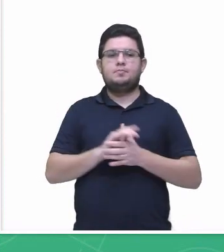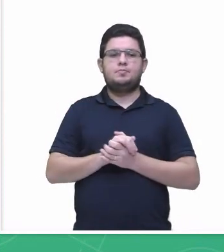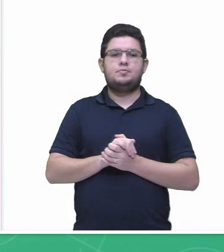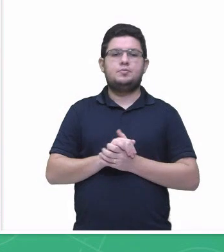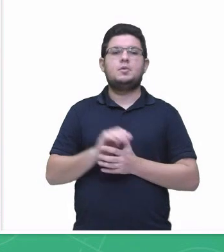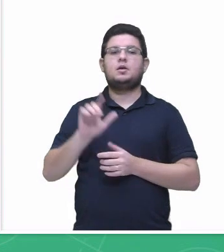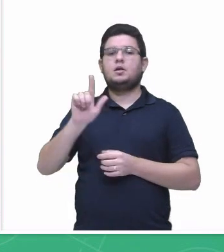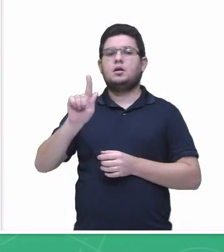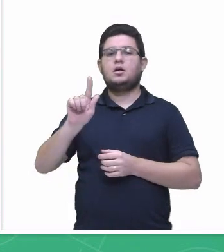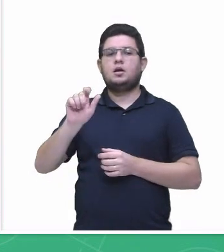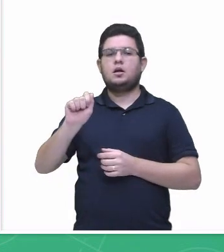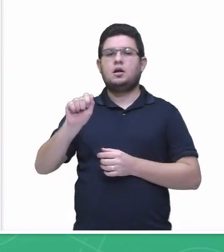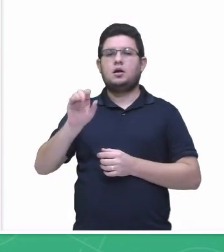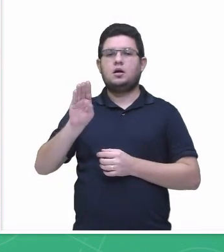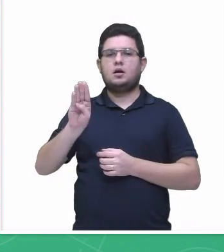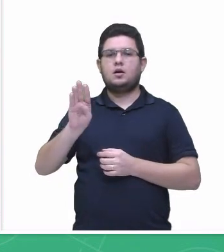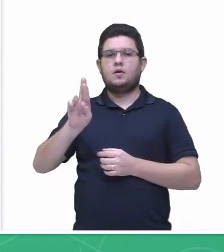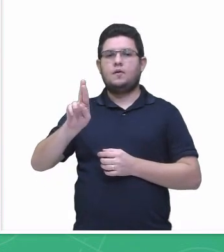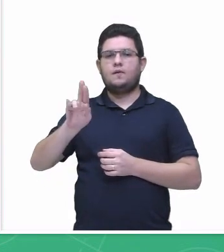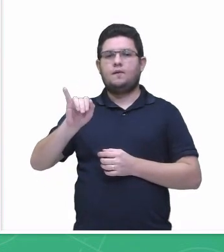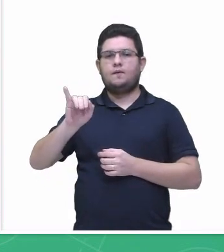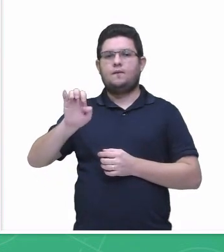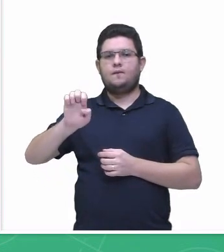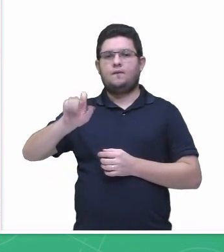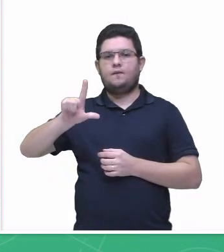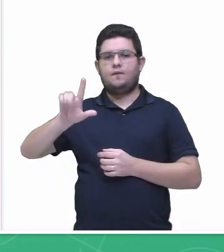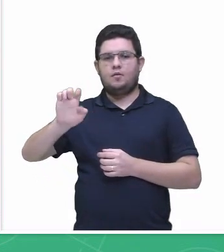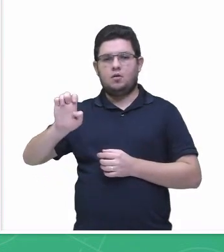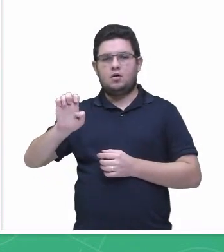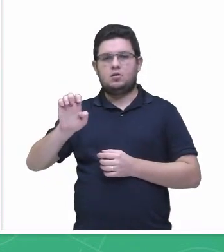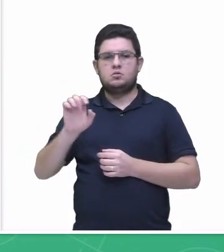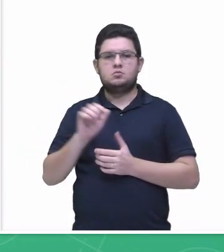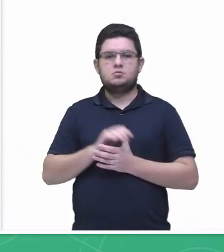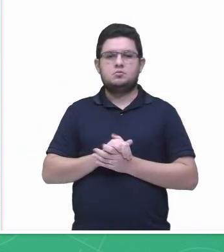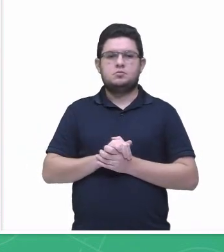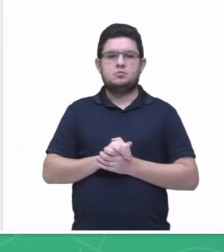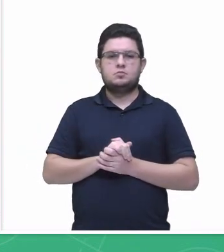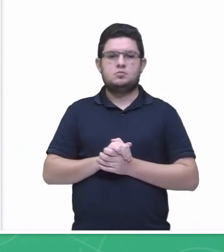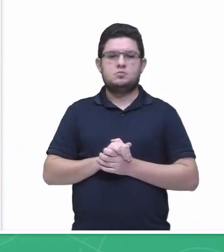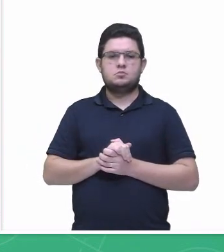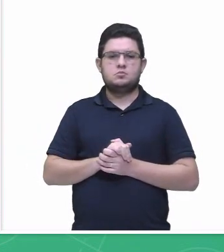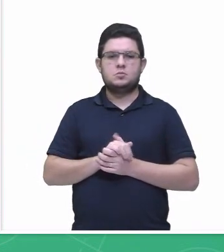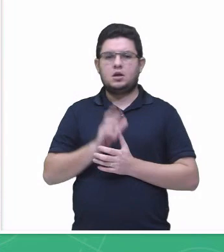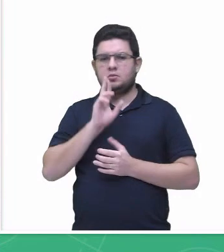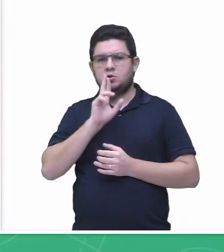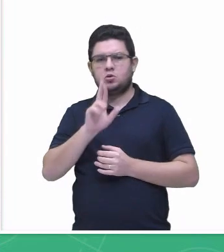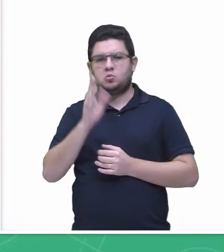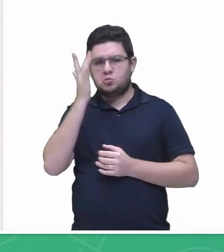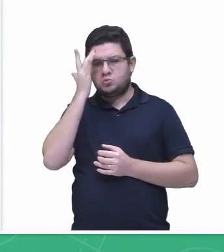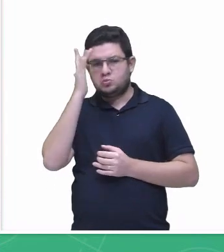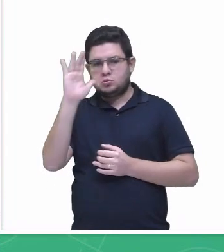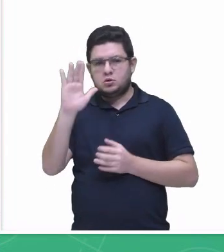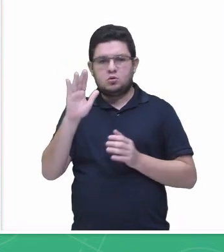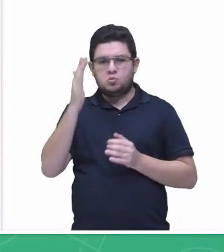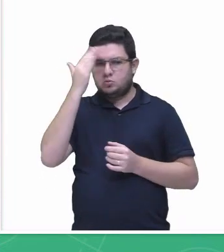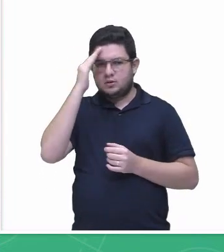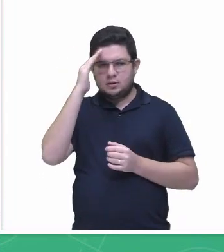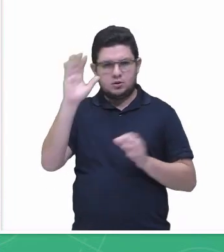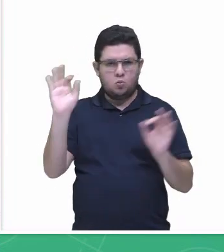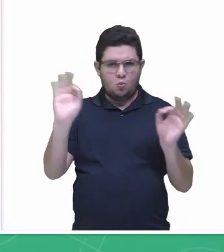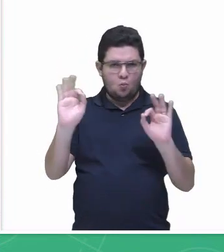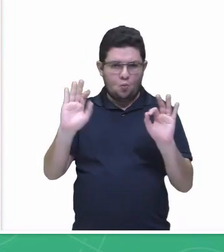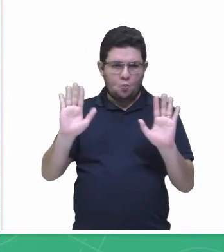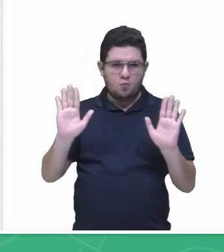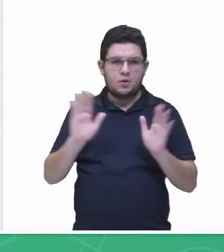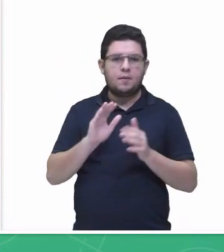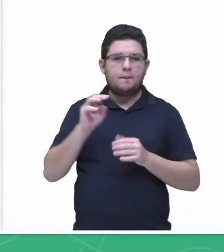A Gabriele? Não consegui entender aqui o que a Gabriele respondeu pra gente. Temos a participação do